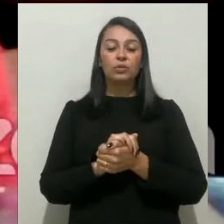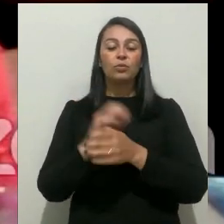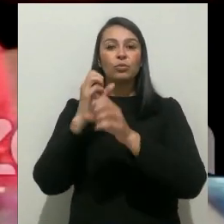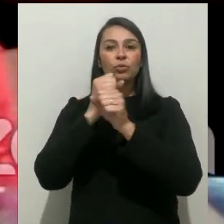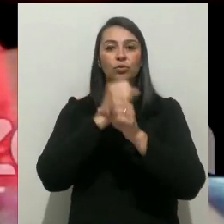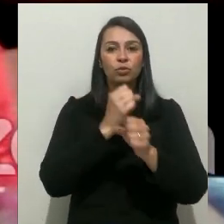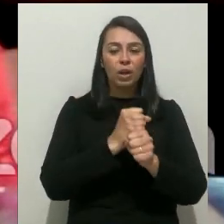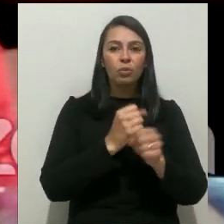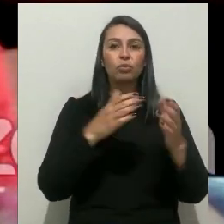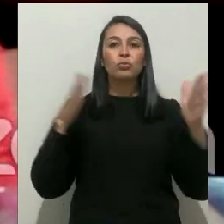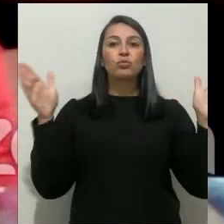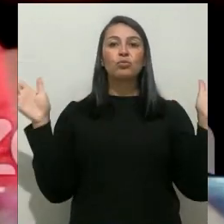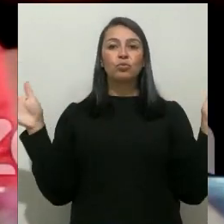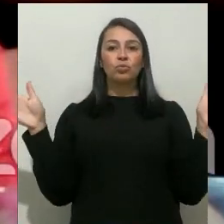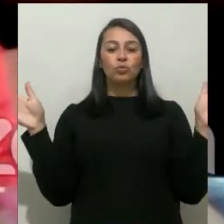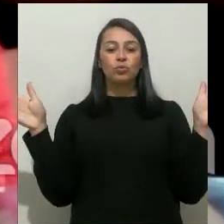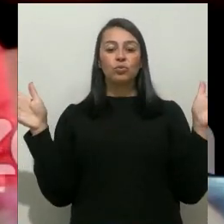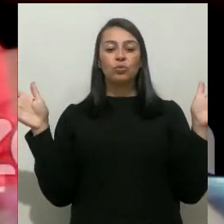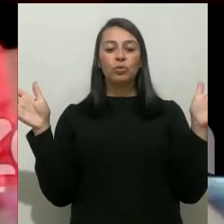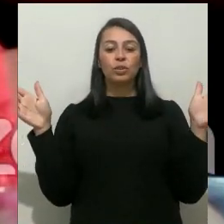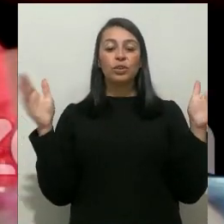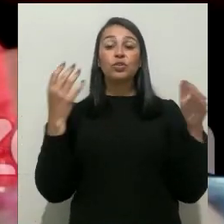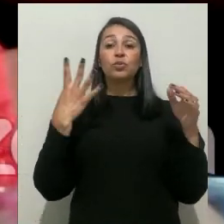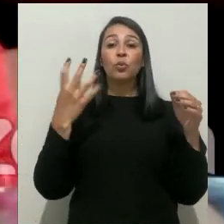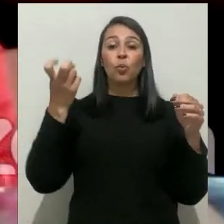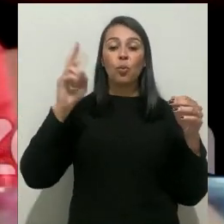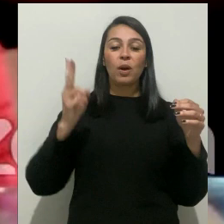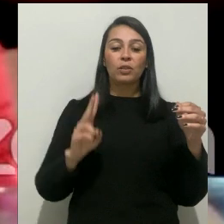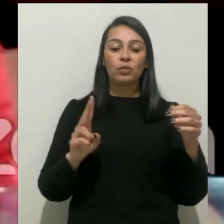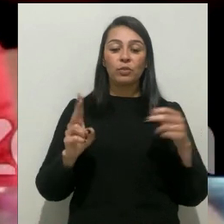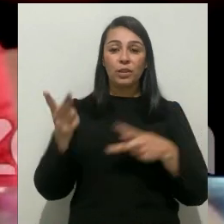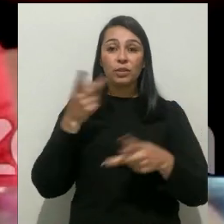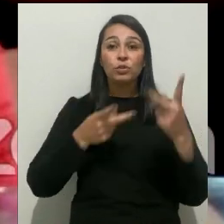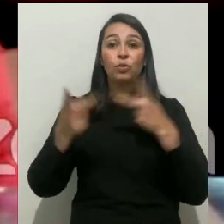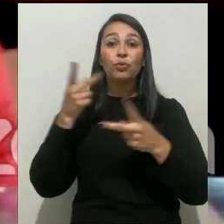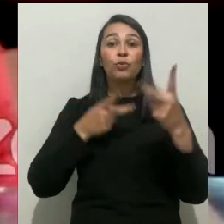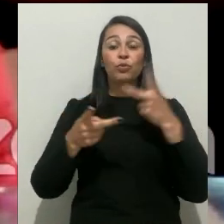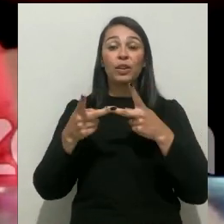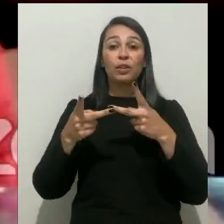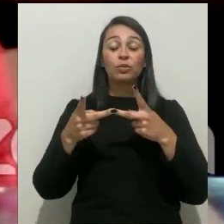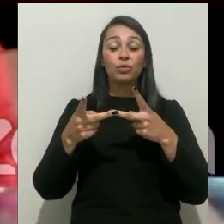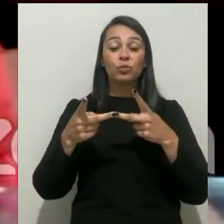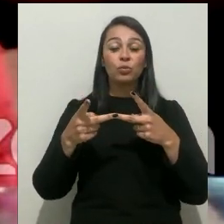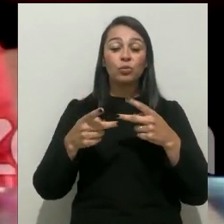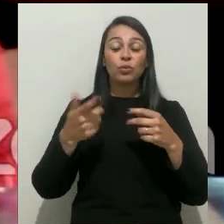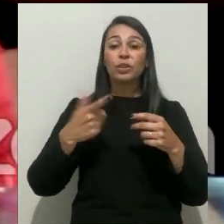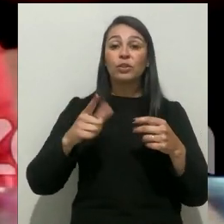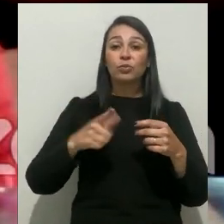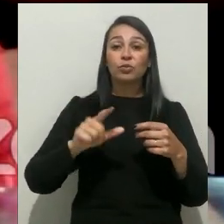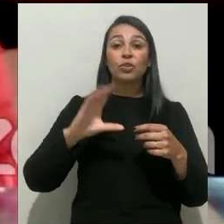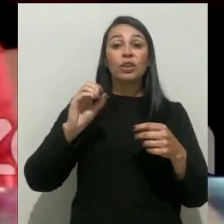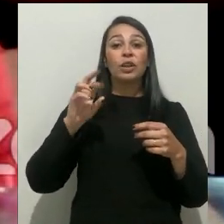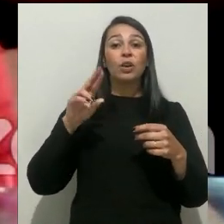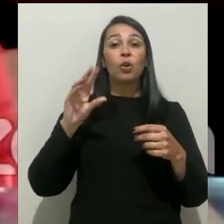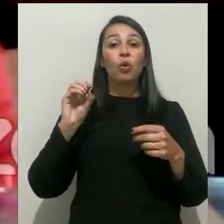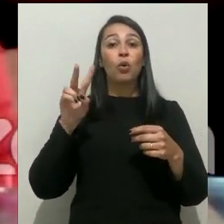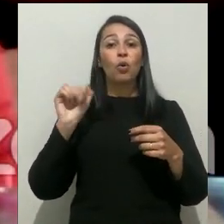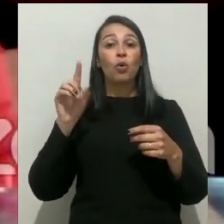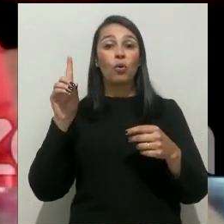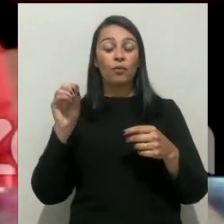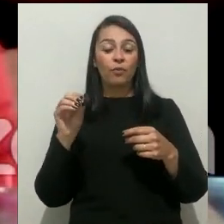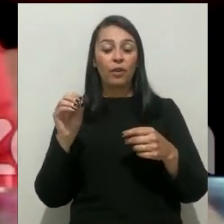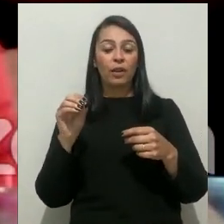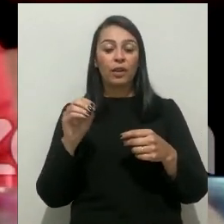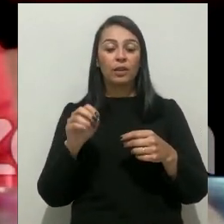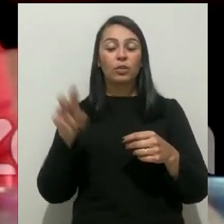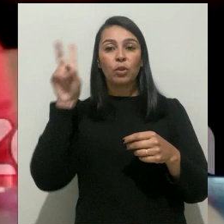cálculo do Cristo foram 4 vezes o vento que jamais ventou no alto do Corcovado. Assim. Então, os cálculos, por isso,